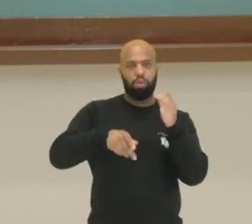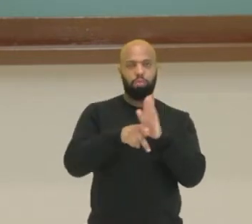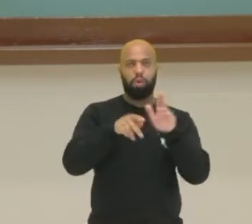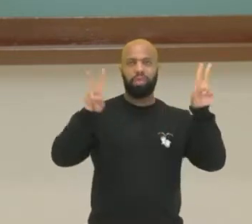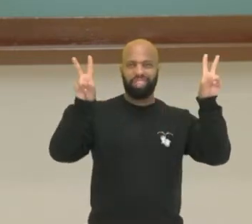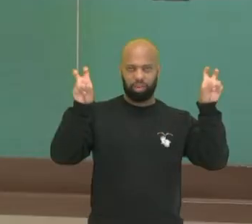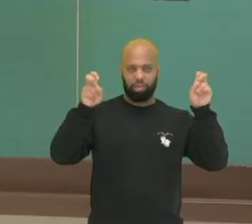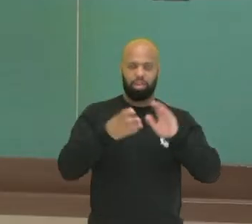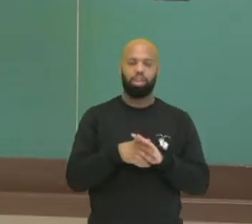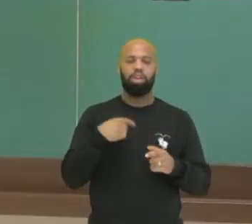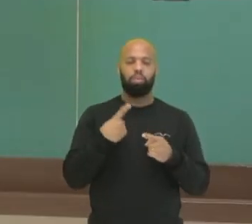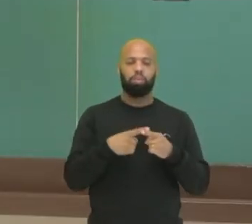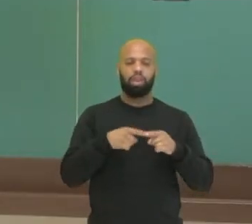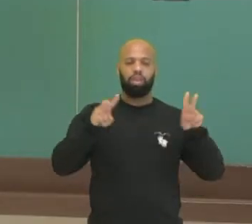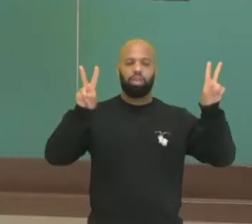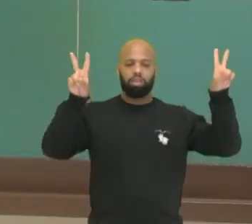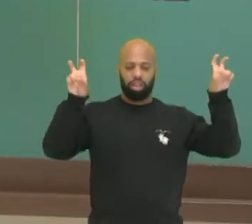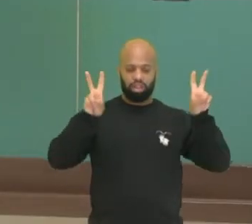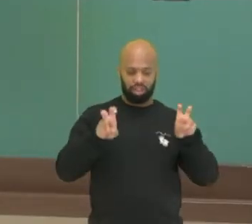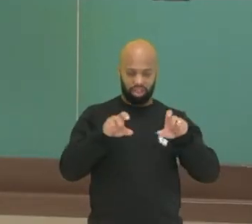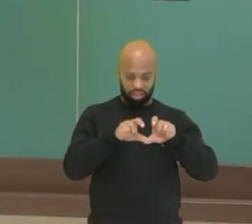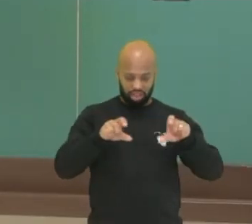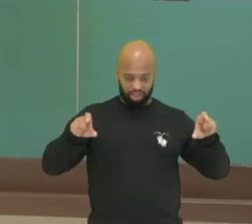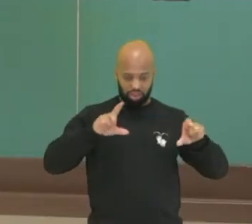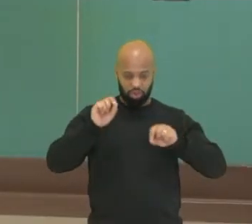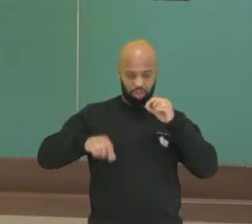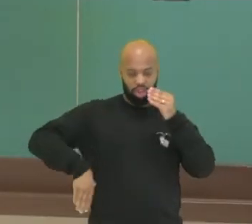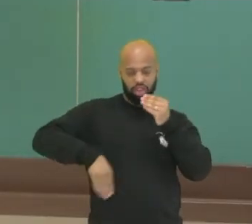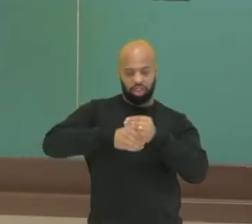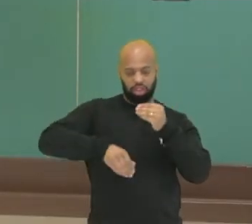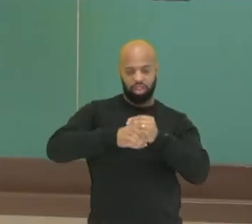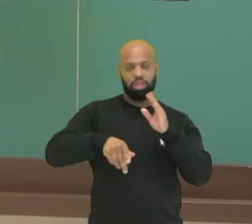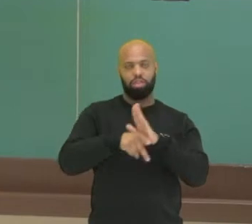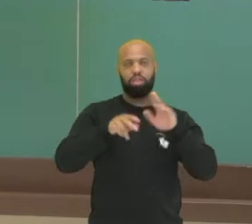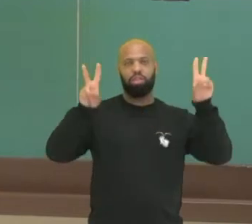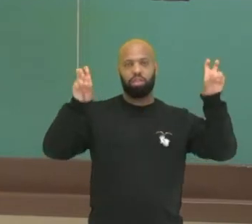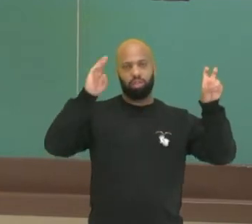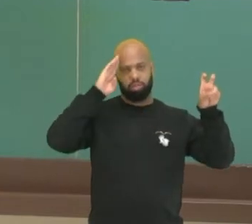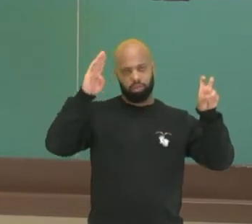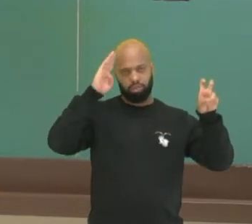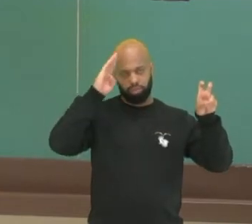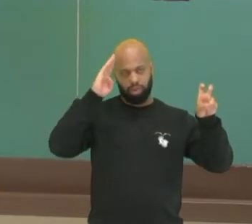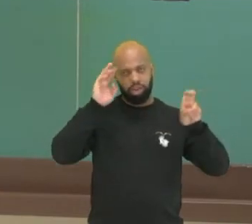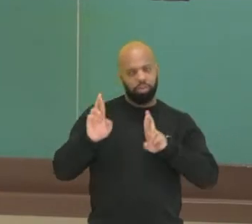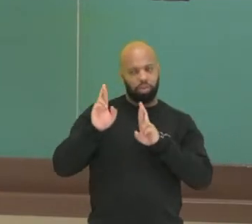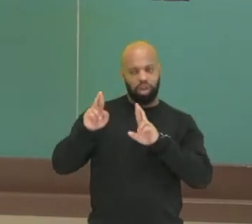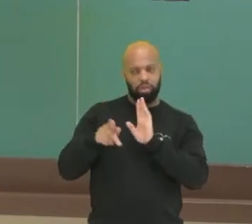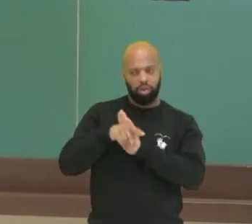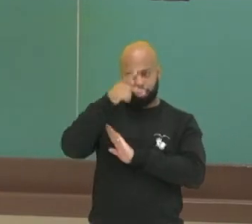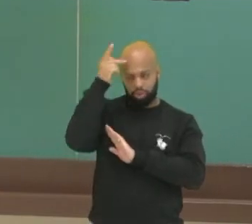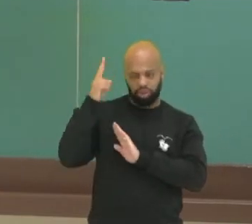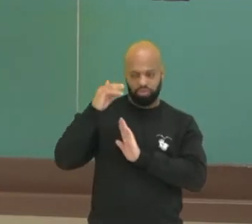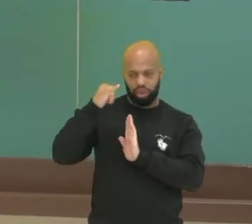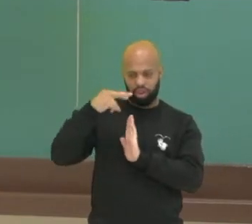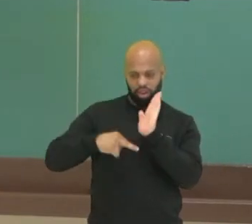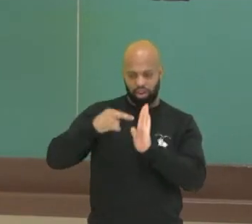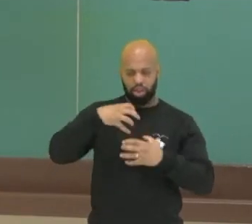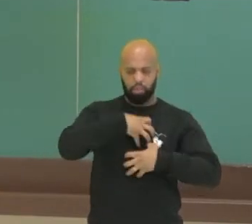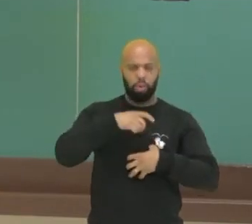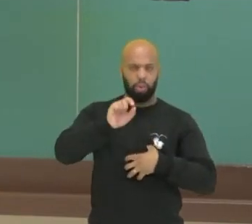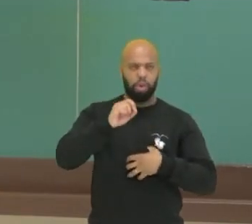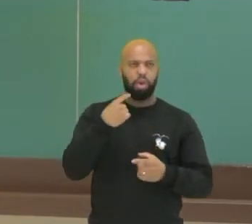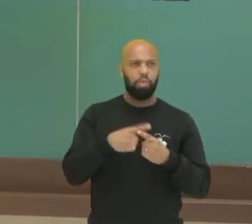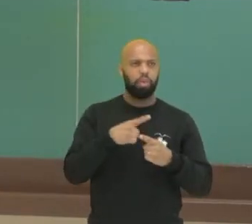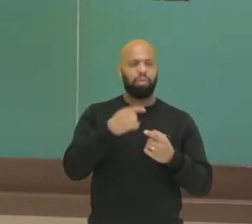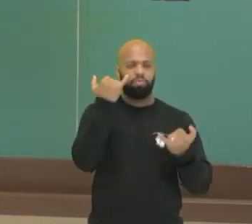seja, informações que acrescem ali, né, o repertório da expectativa do leitor, porque essas